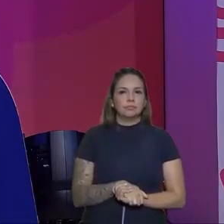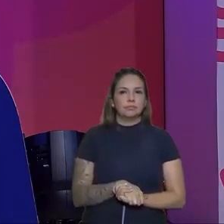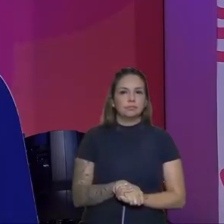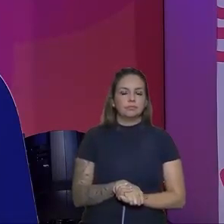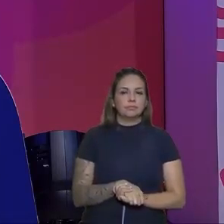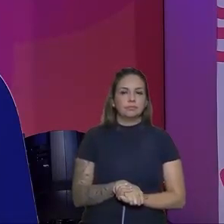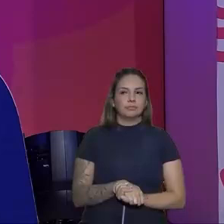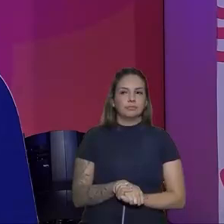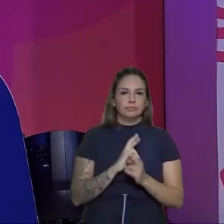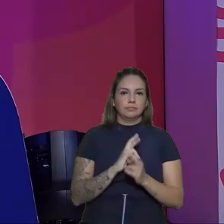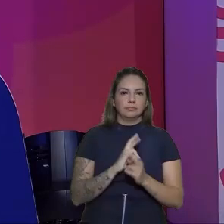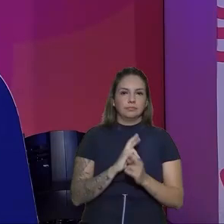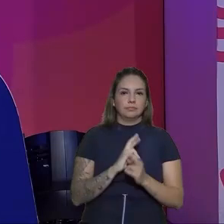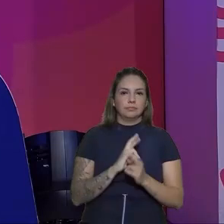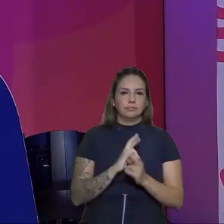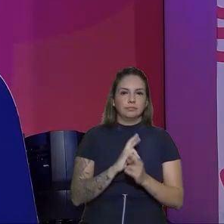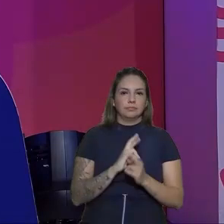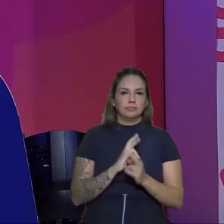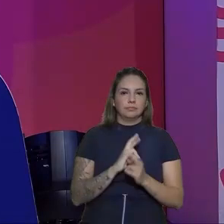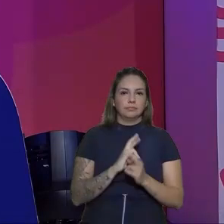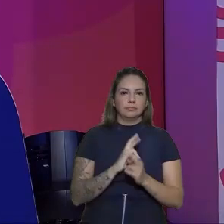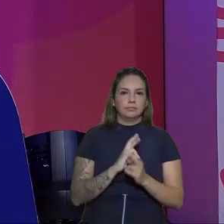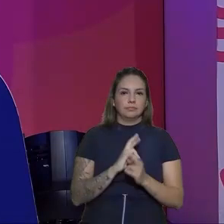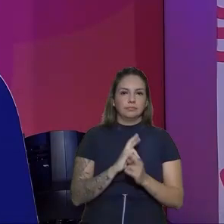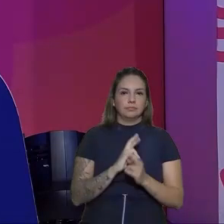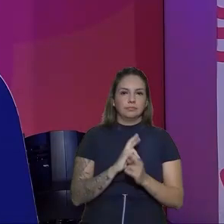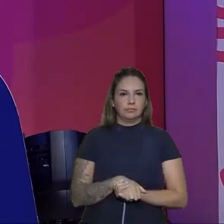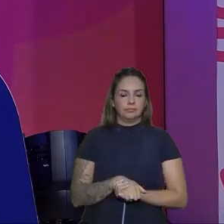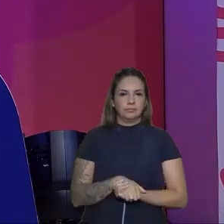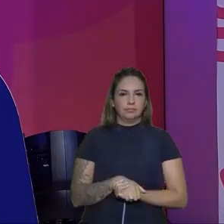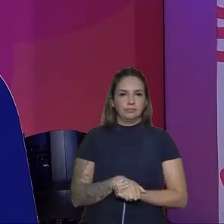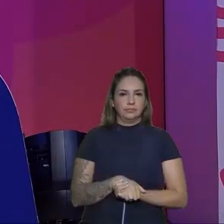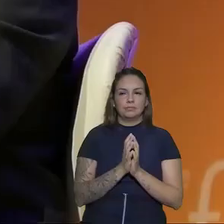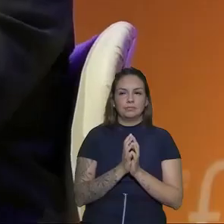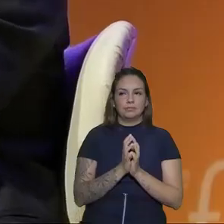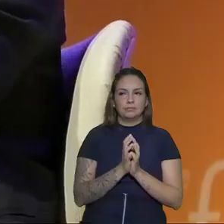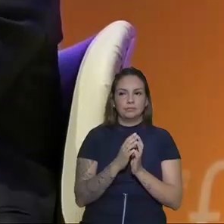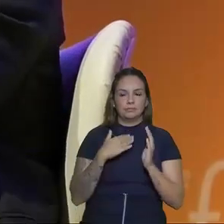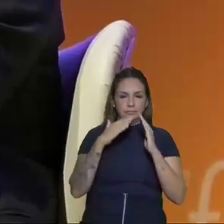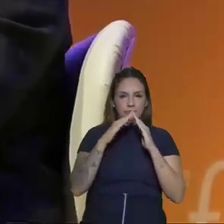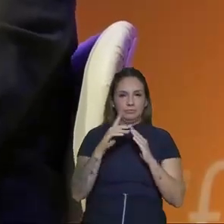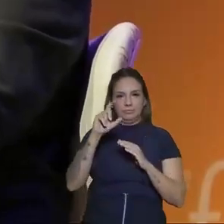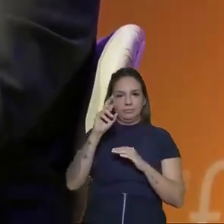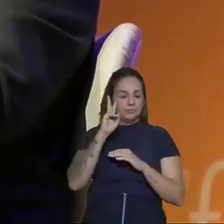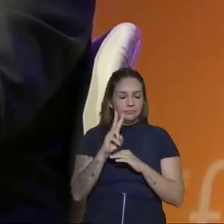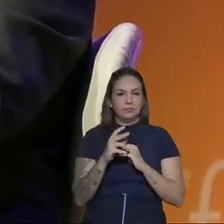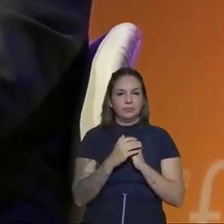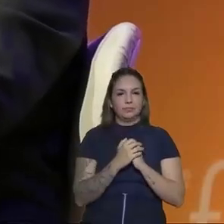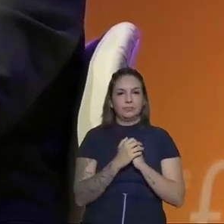E tanto que eu né, enfim, fiz terapia, né? Sei disso, né? Né? Que é uma coisa, morei em Londres, eu vi